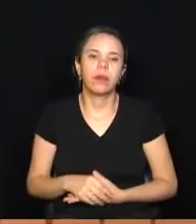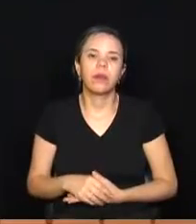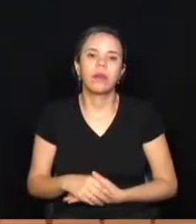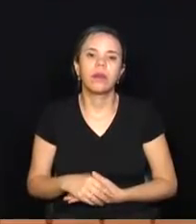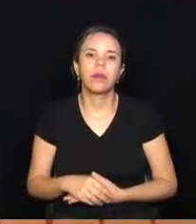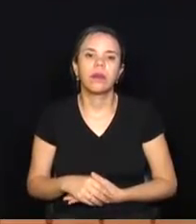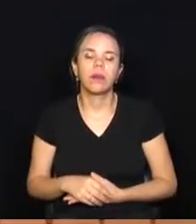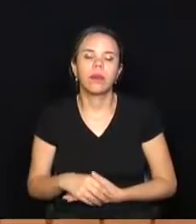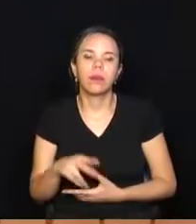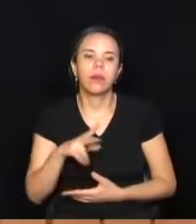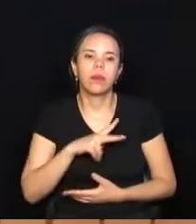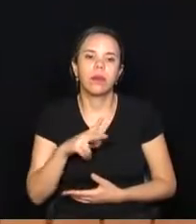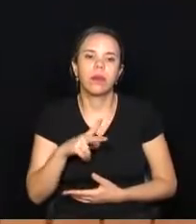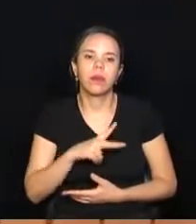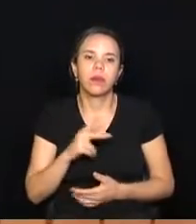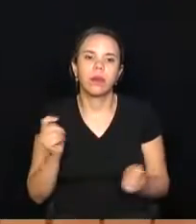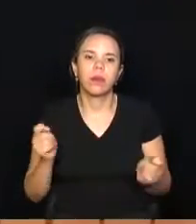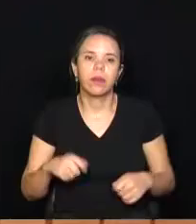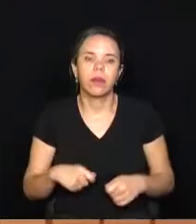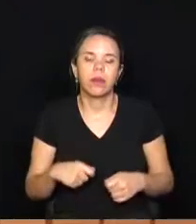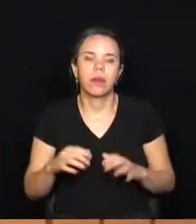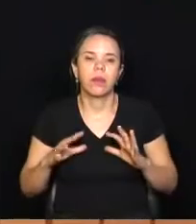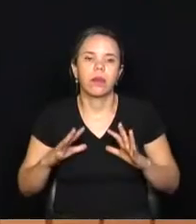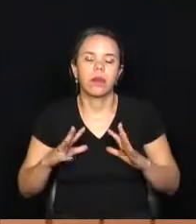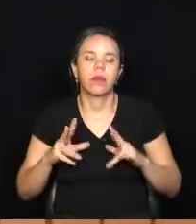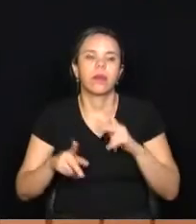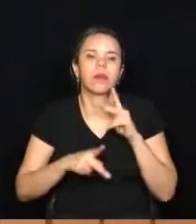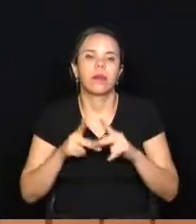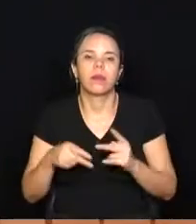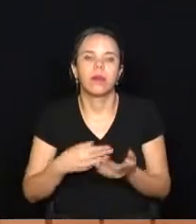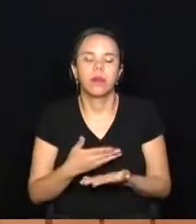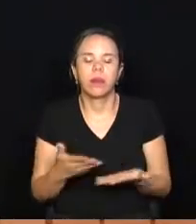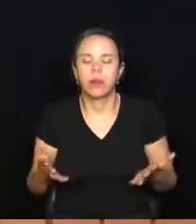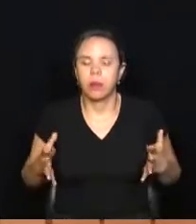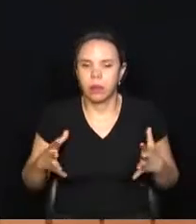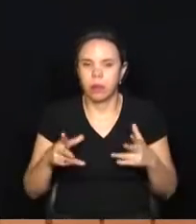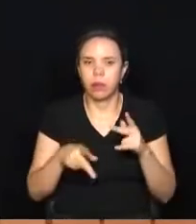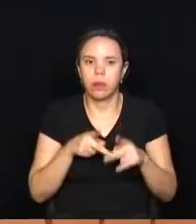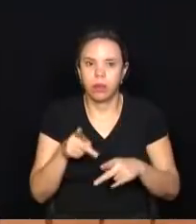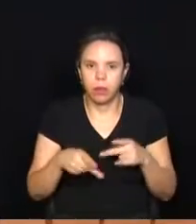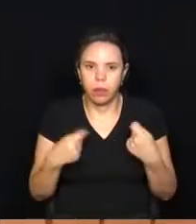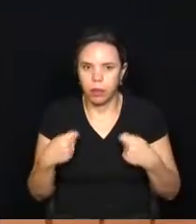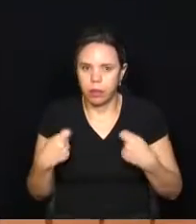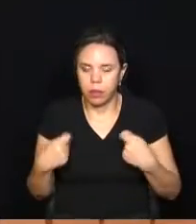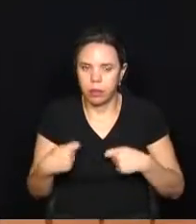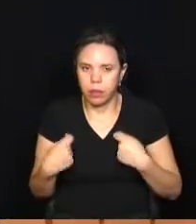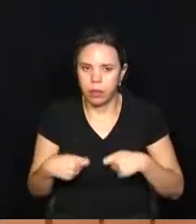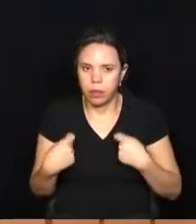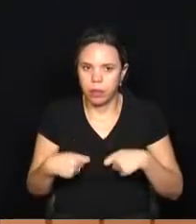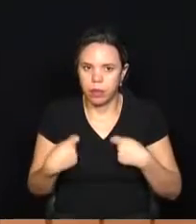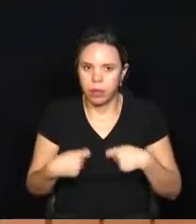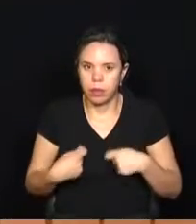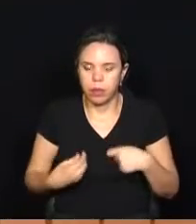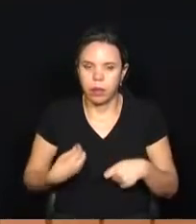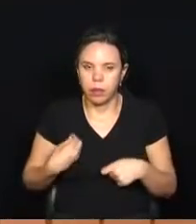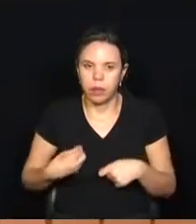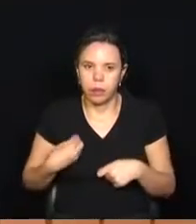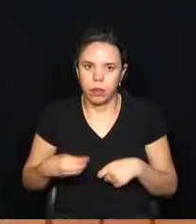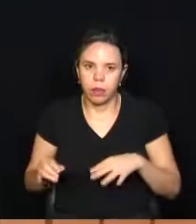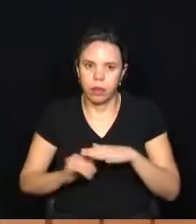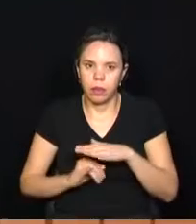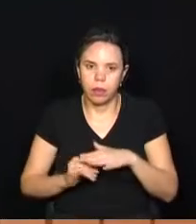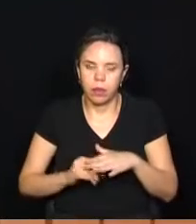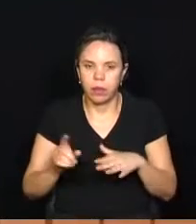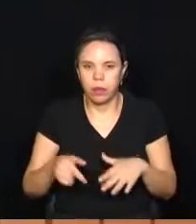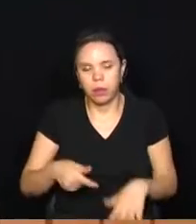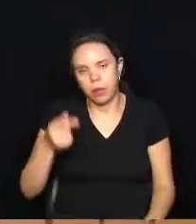das particulares, então, toda a população, toda pessoa que precisa estar, ela é